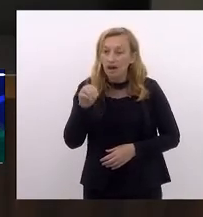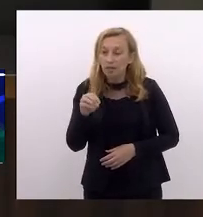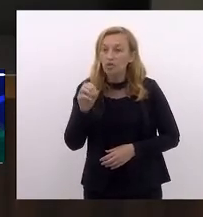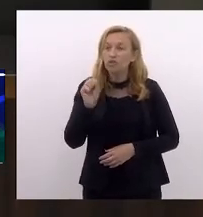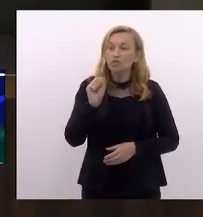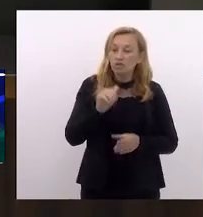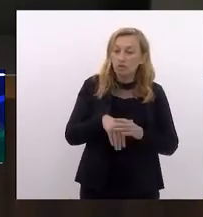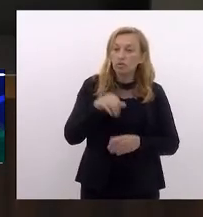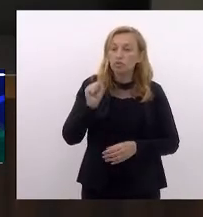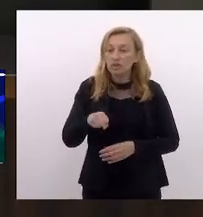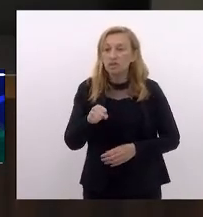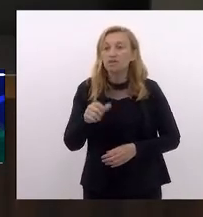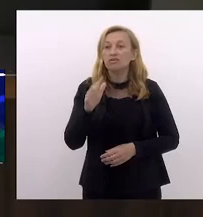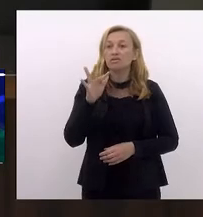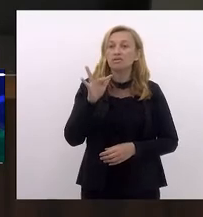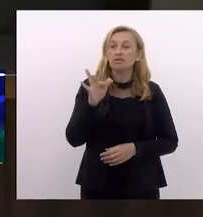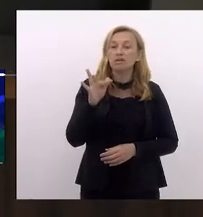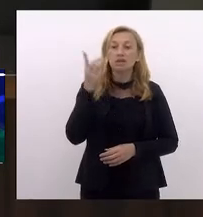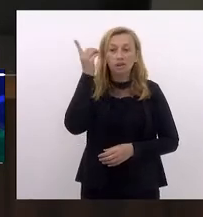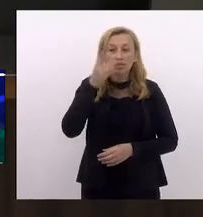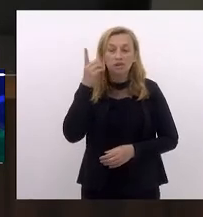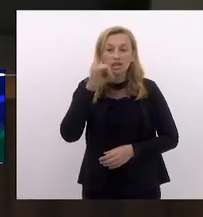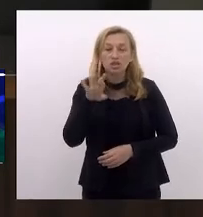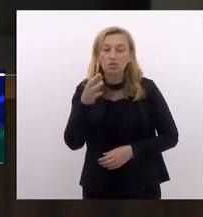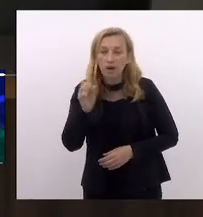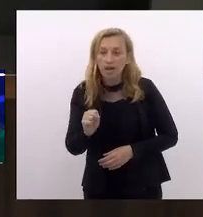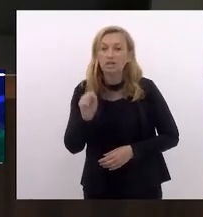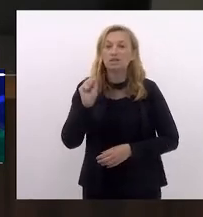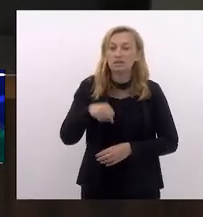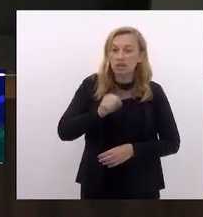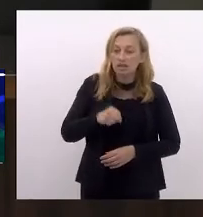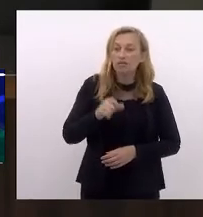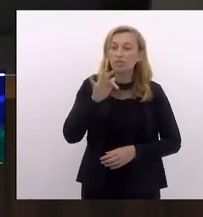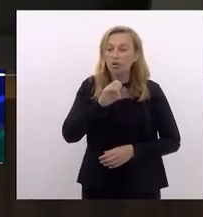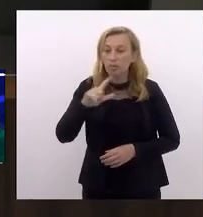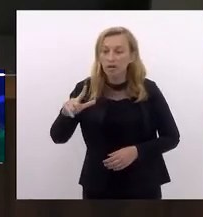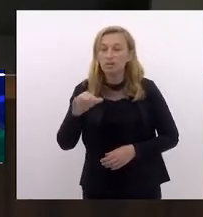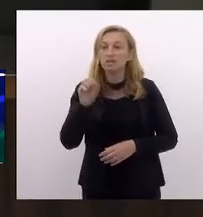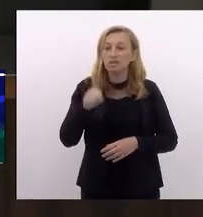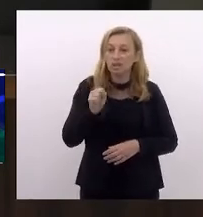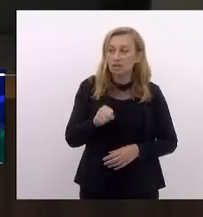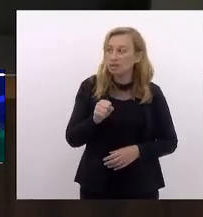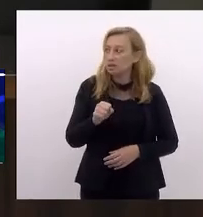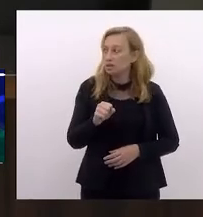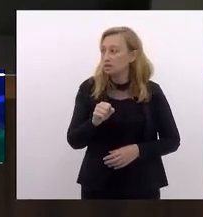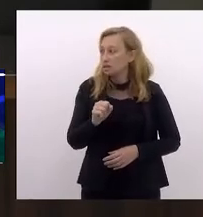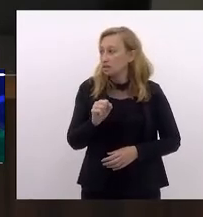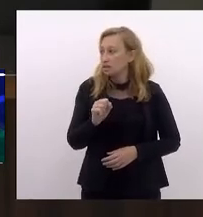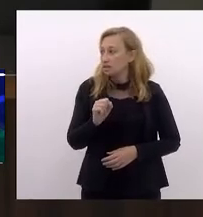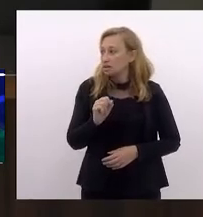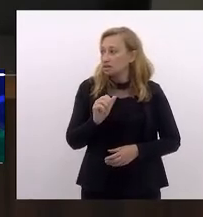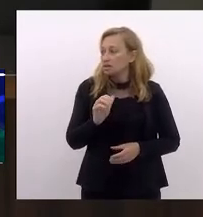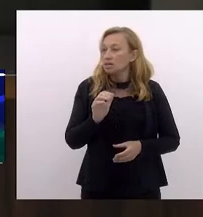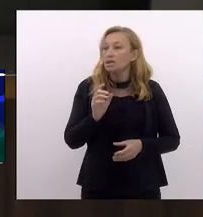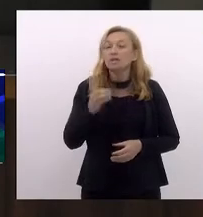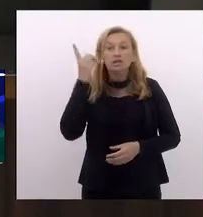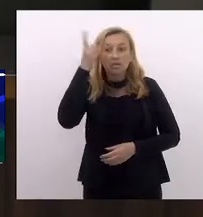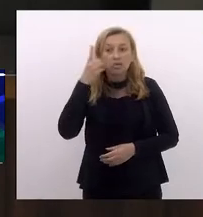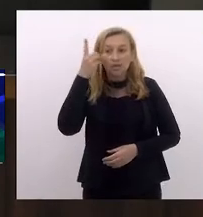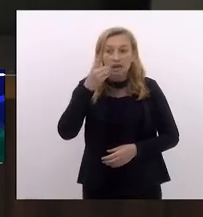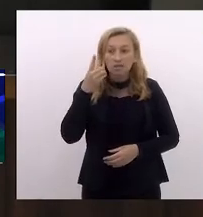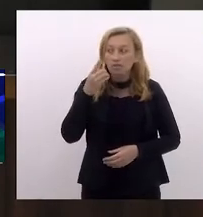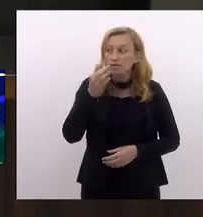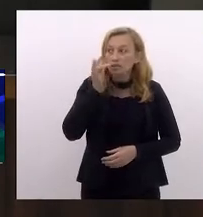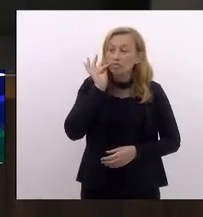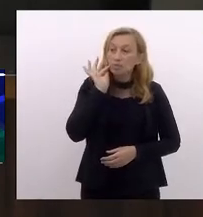Silva botou sim Deputado Felipe Soares indicado Felipe poubel sim o resultado Flávio